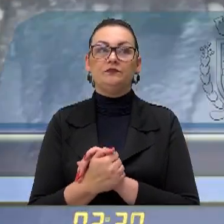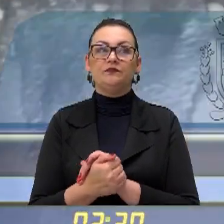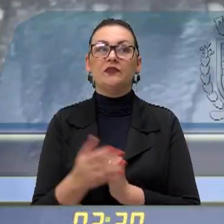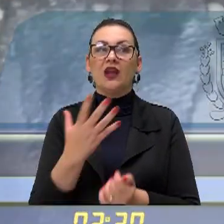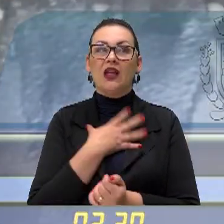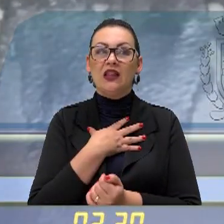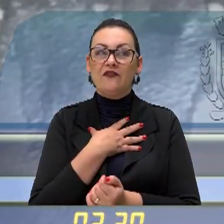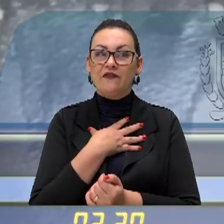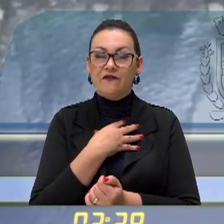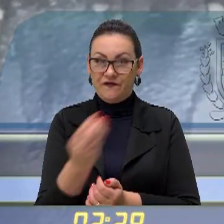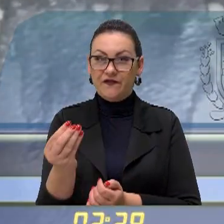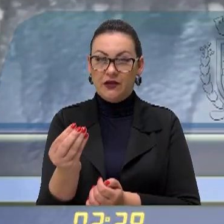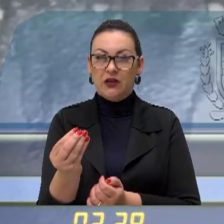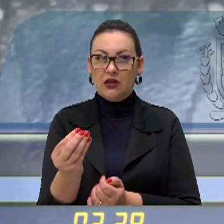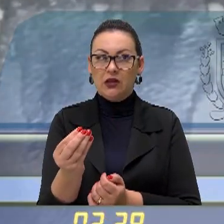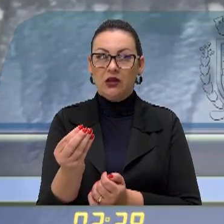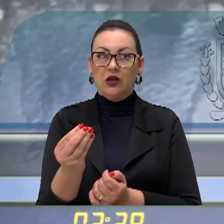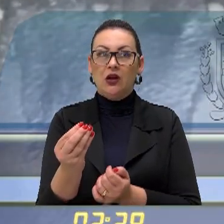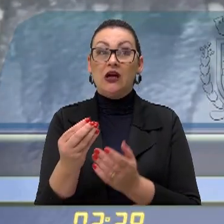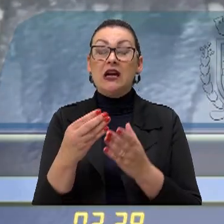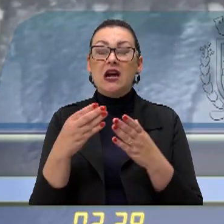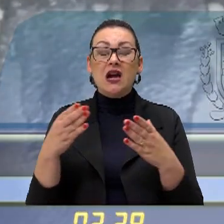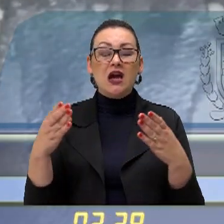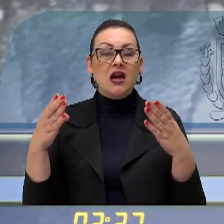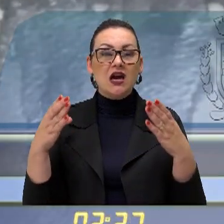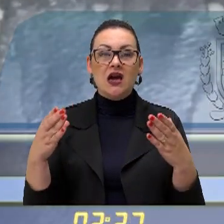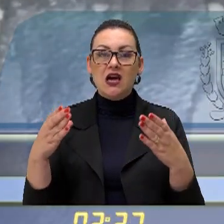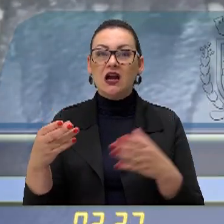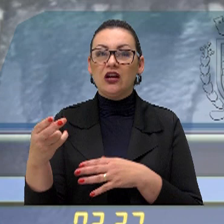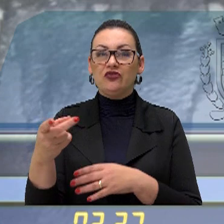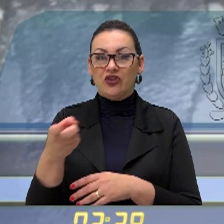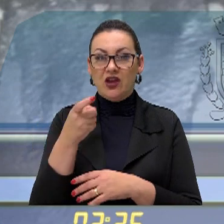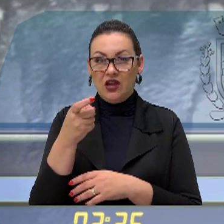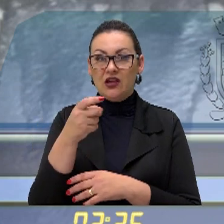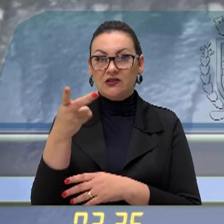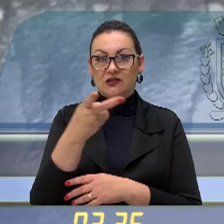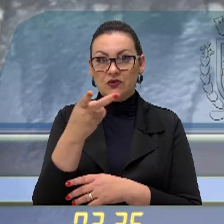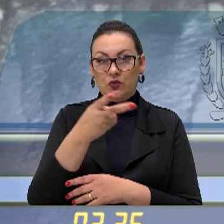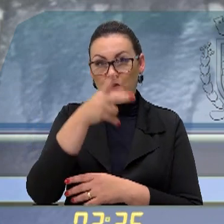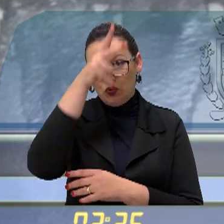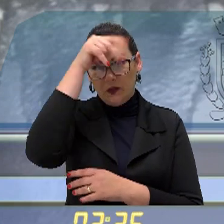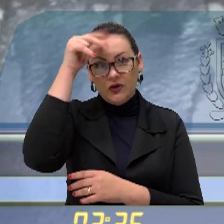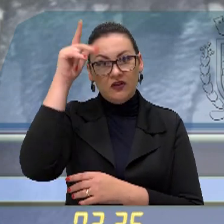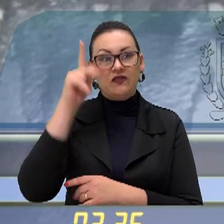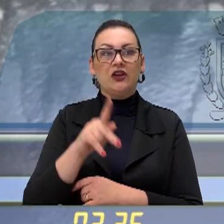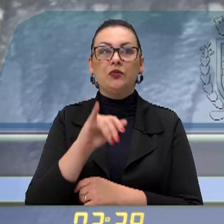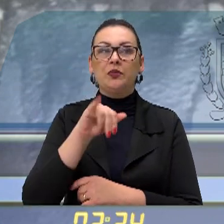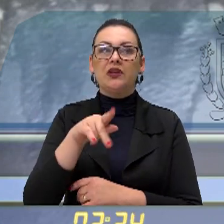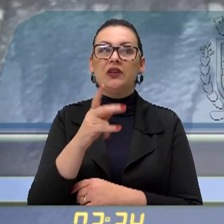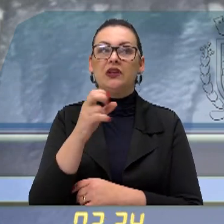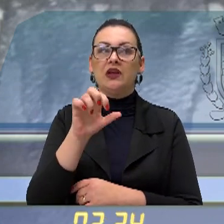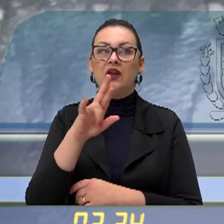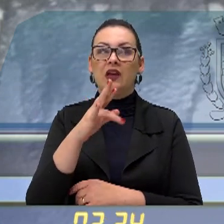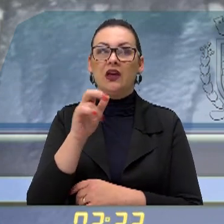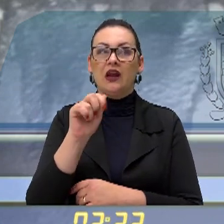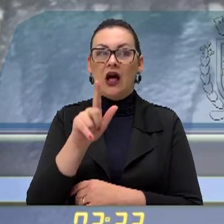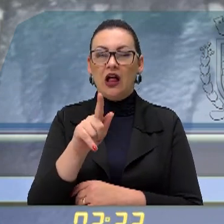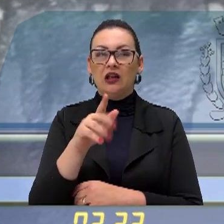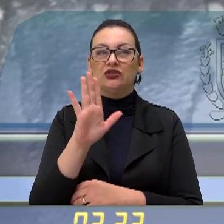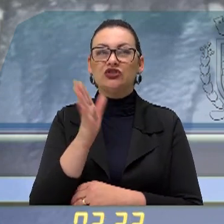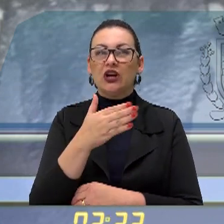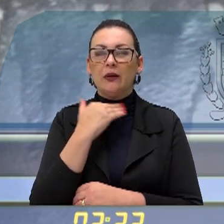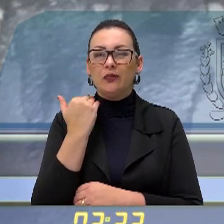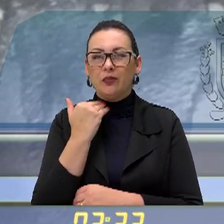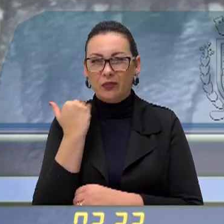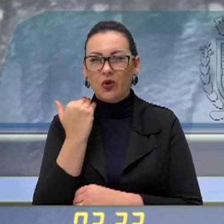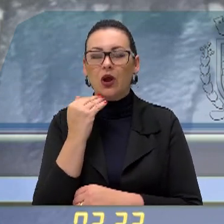Ela é filha de um grande ex-subprefeito do Pinheiral. Ali temos uma foto. À direita é o falecido